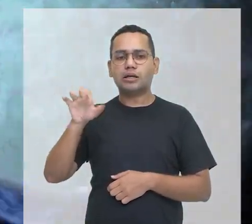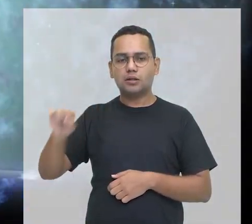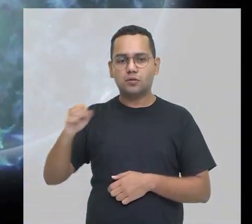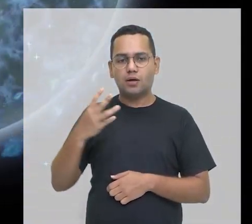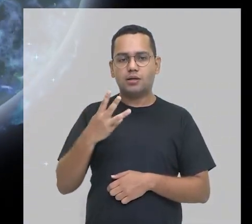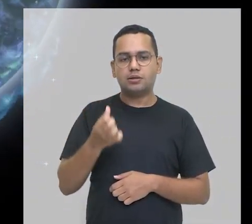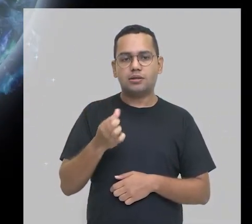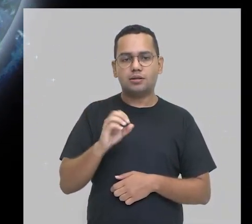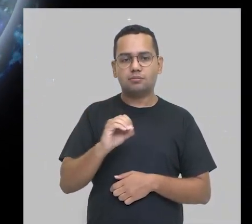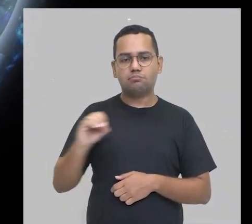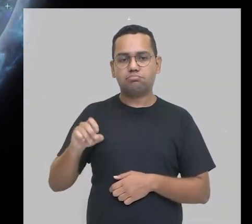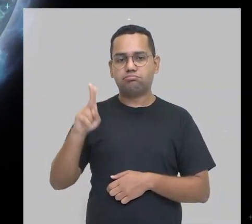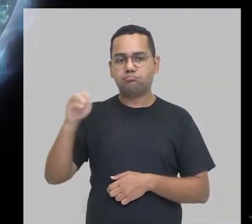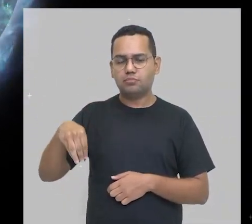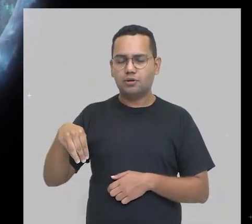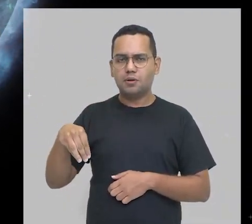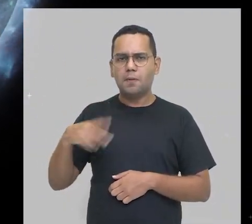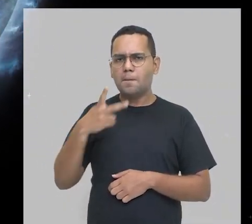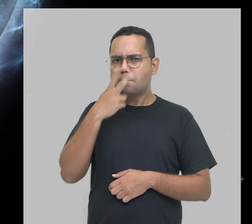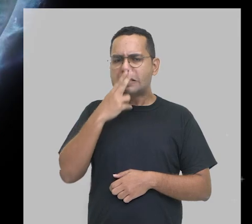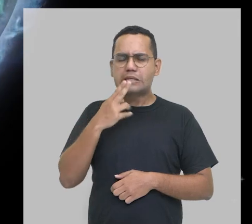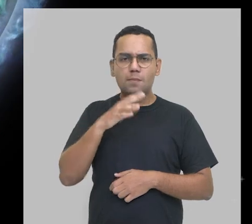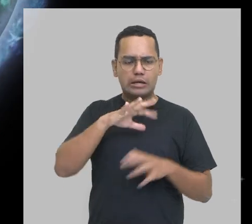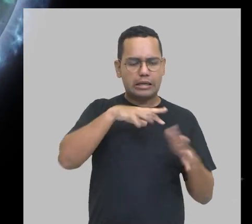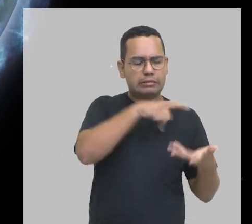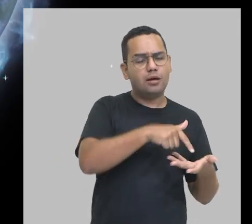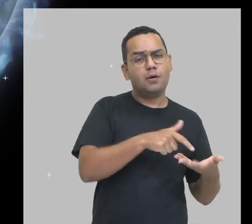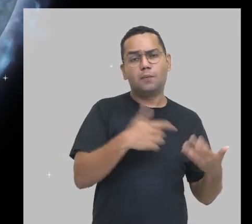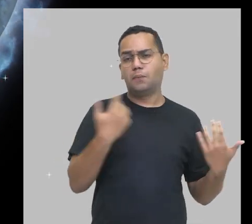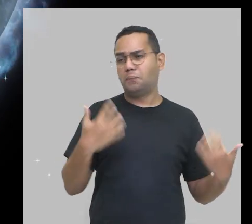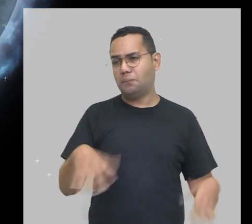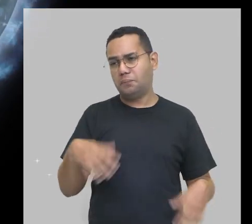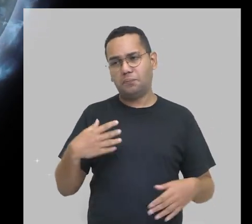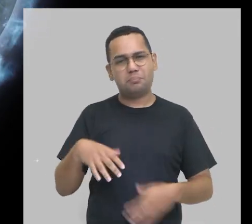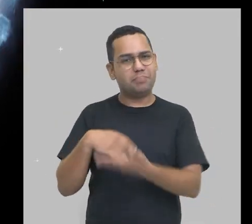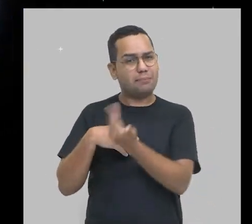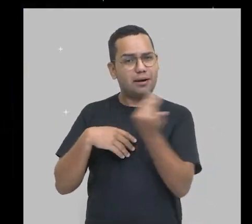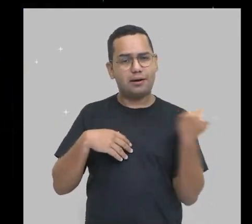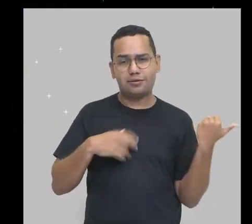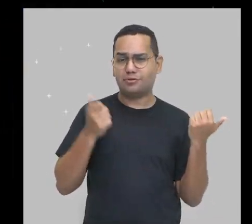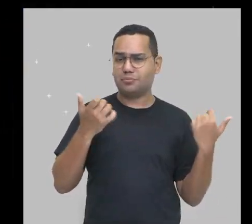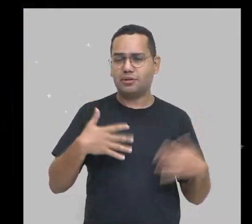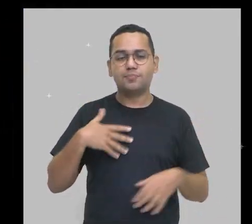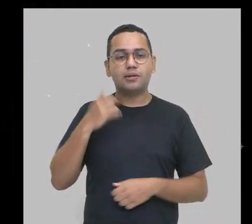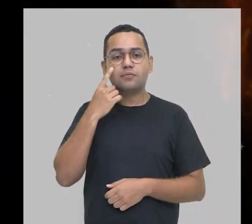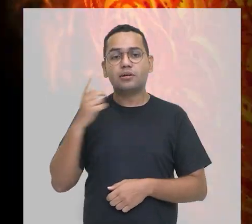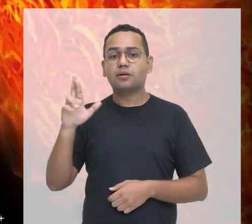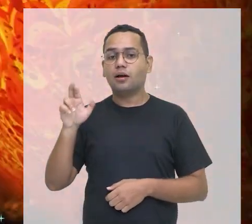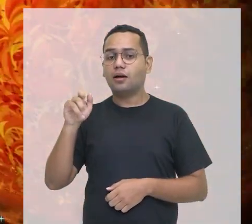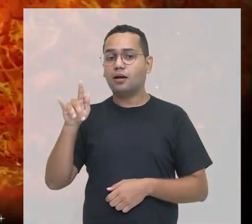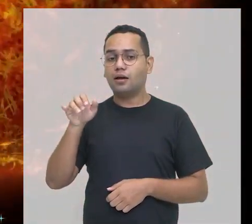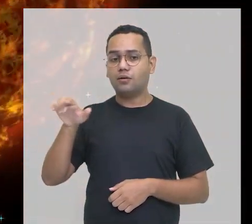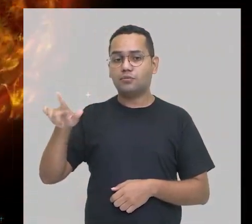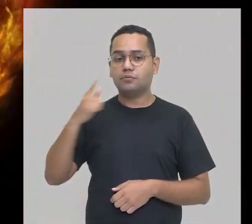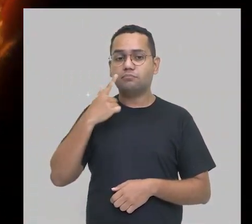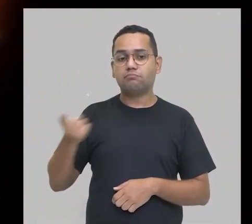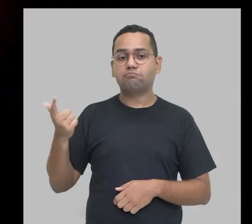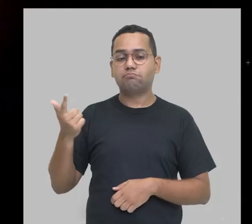faz muito tempo. E a Rigel, também estrela gigantesca, nós falamos agora há pouco na nossa aula, tá?